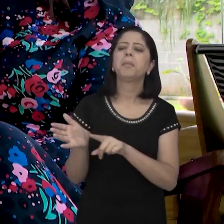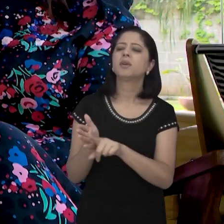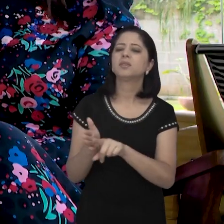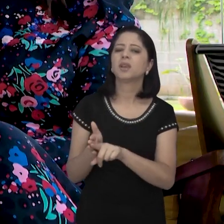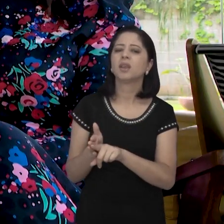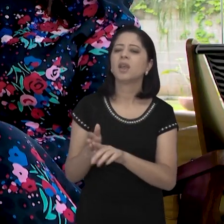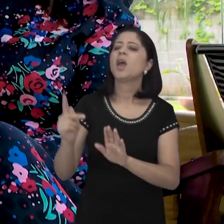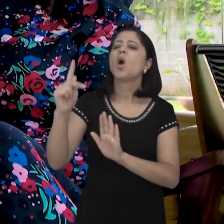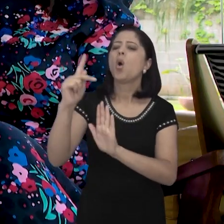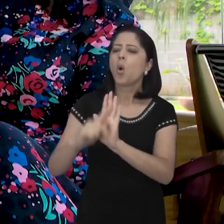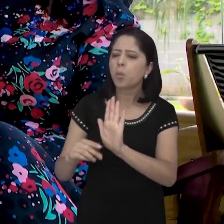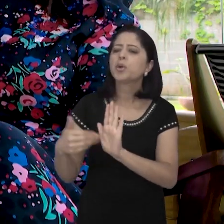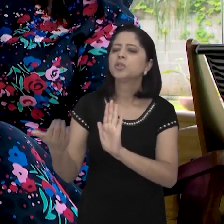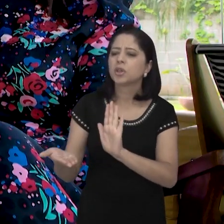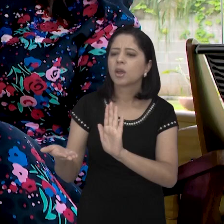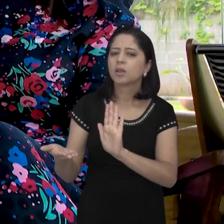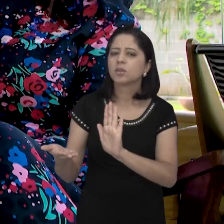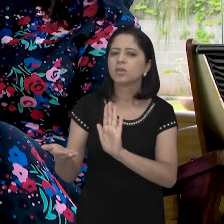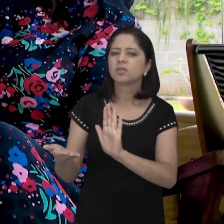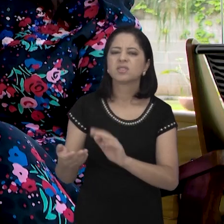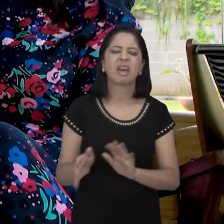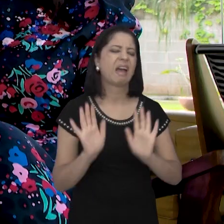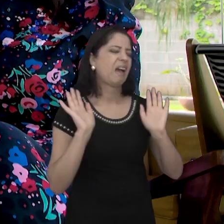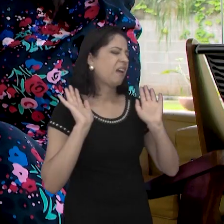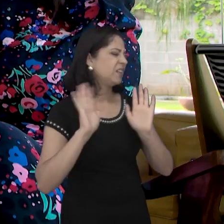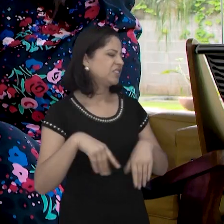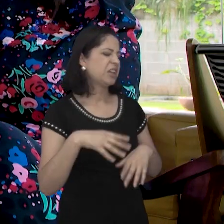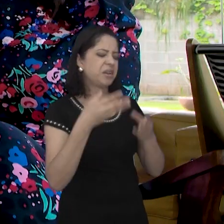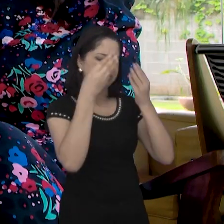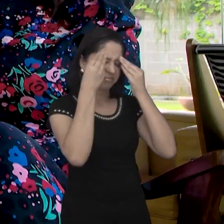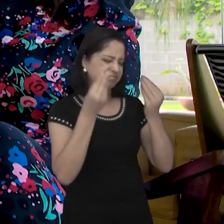eu procurei e falei, Ricardo, lembra daquele projeto? Ah,